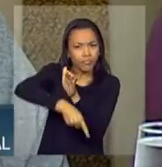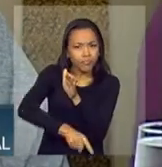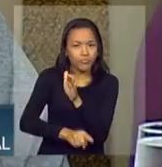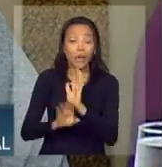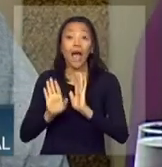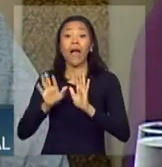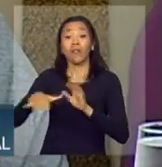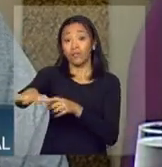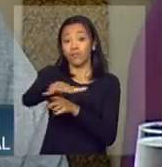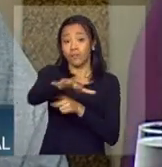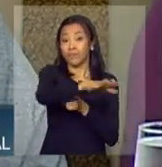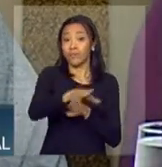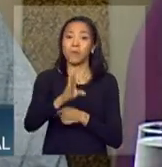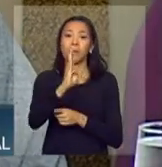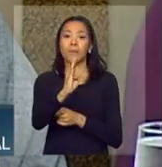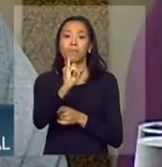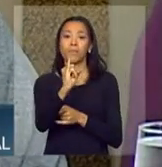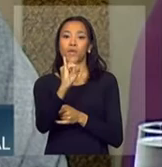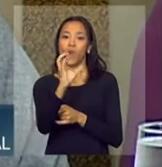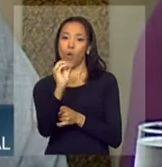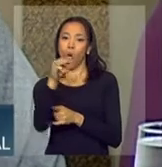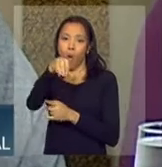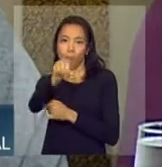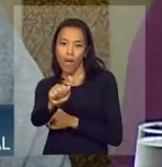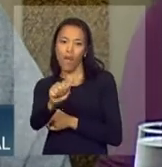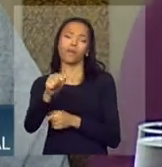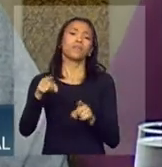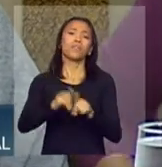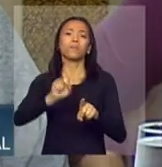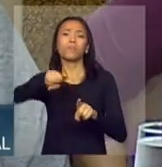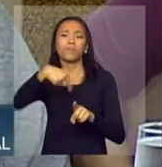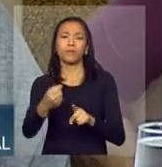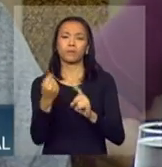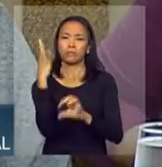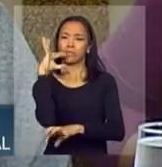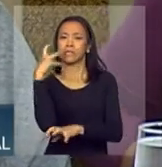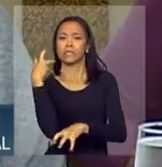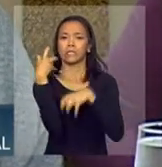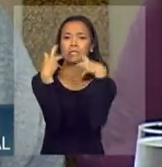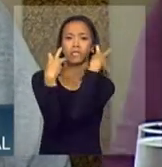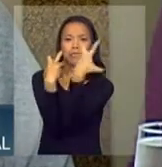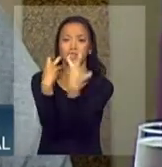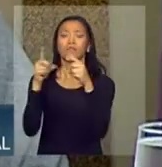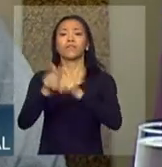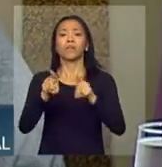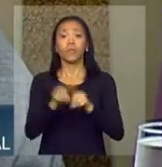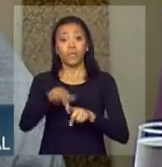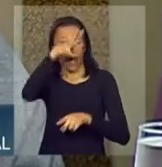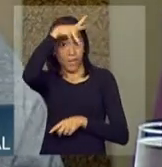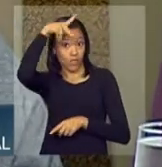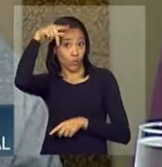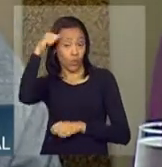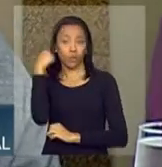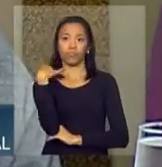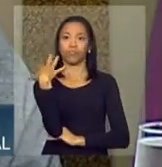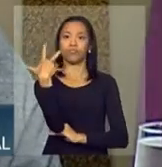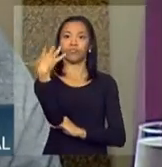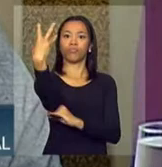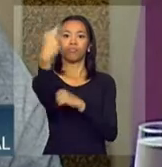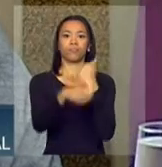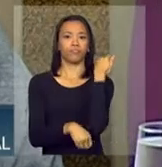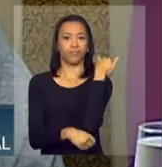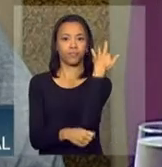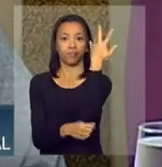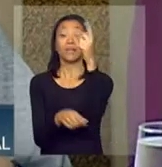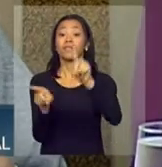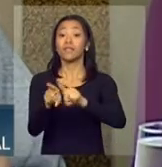Temos feito a discussão sobre semiárido, em agosto faremos sobre a Amazônia. Quem sabe a gente aborda também a situação da segurança